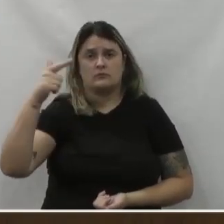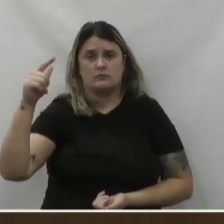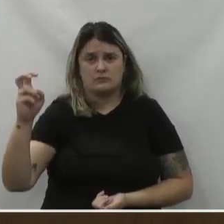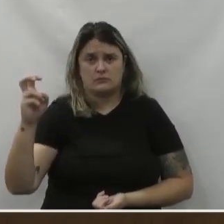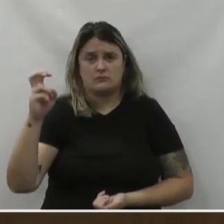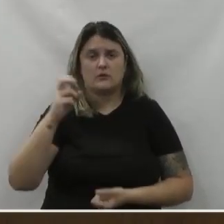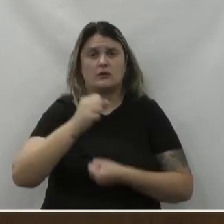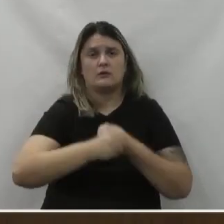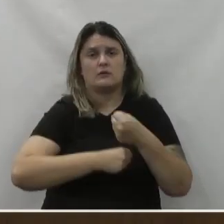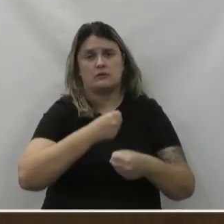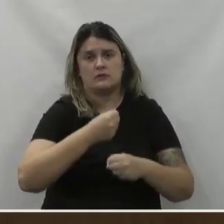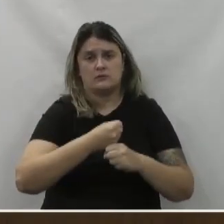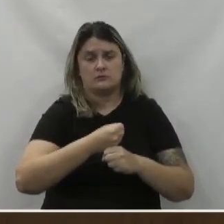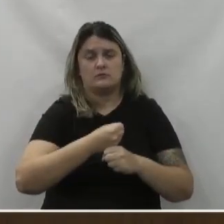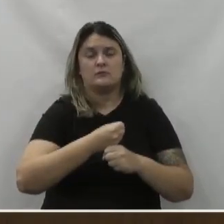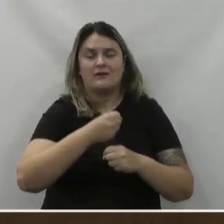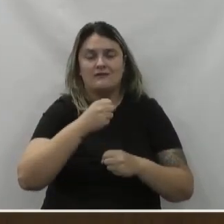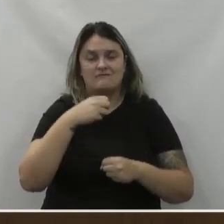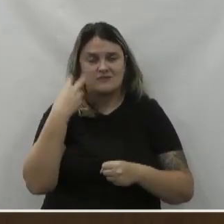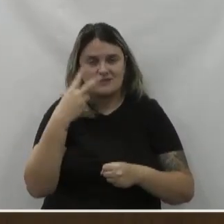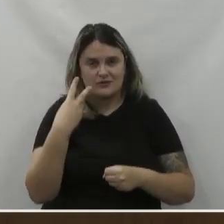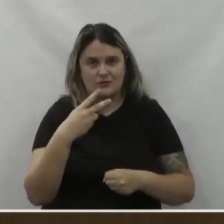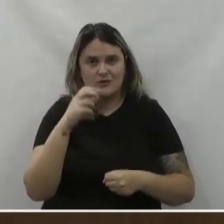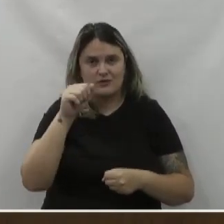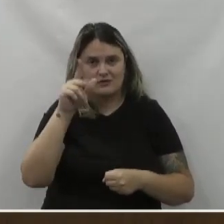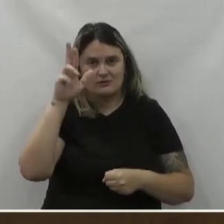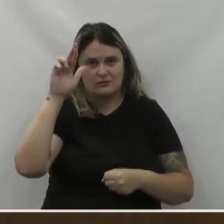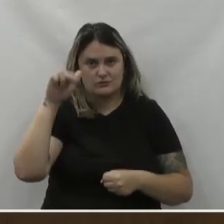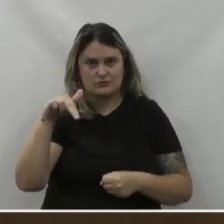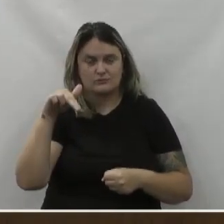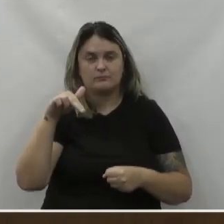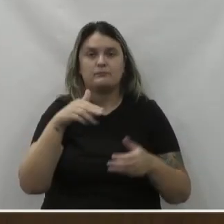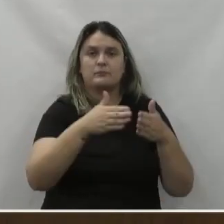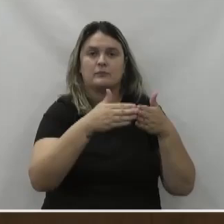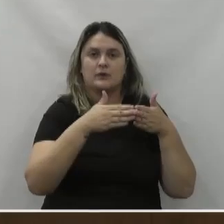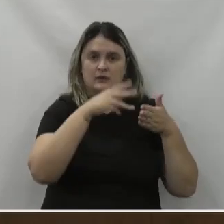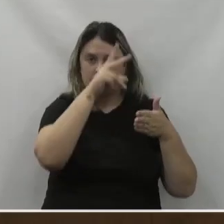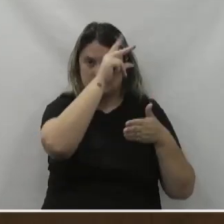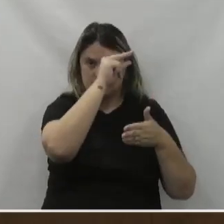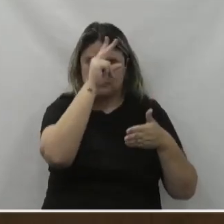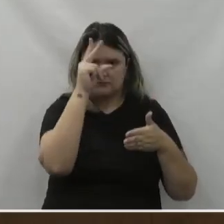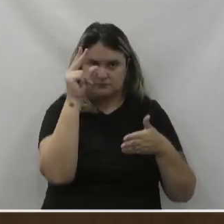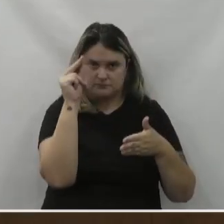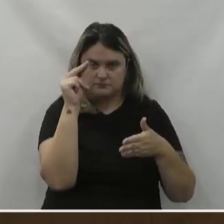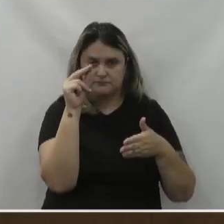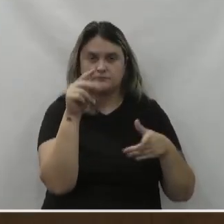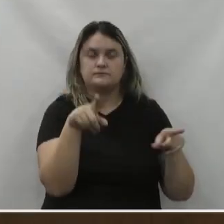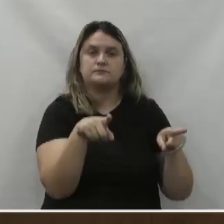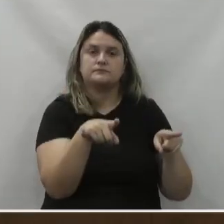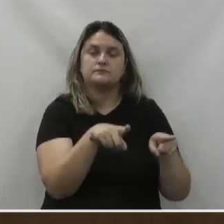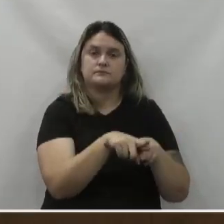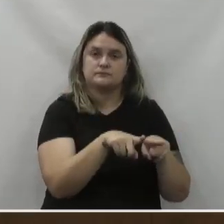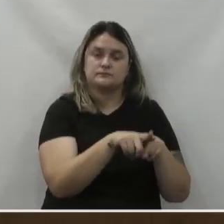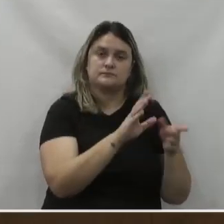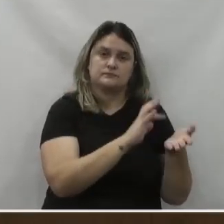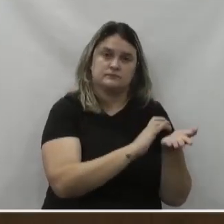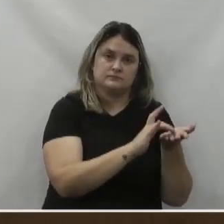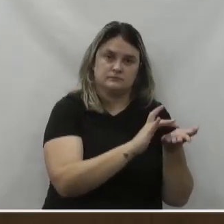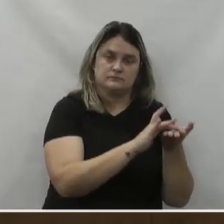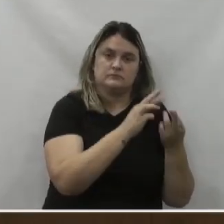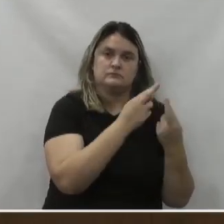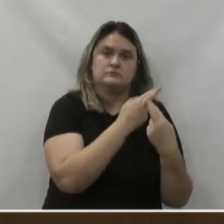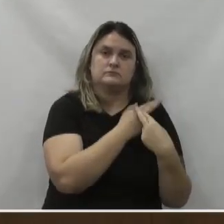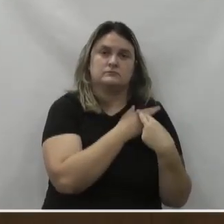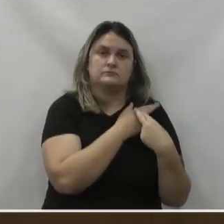190/2025, do vereador Anderson Cripa Luiz Cardoso. Ao Poder Executivo Municipal, por meio da Secretaria